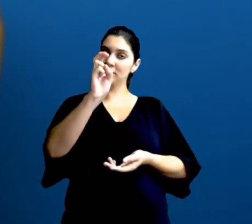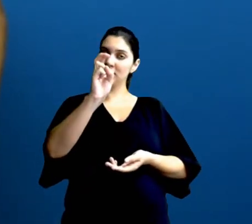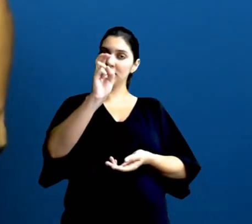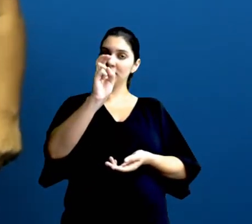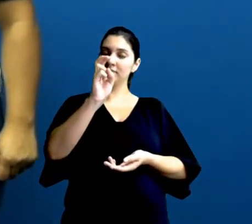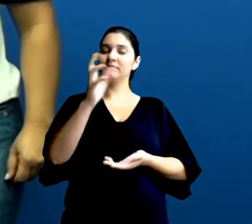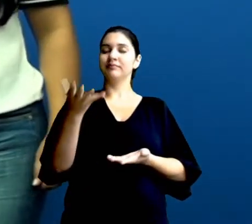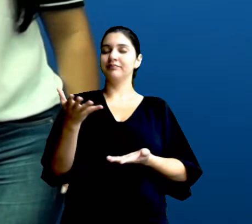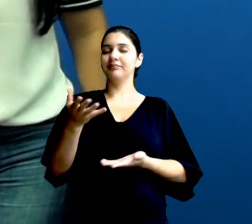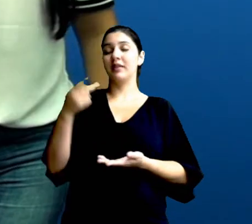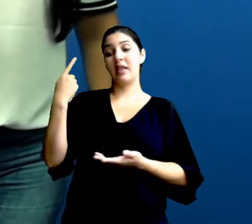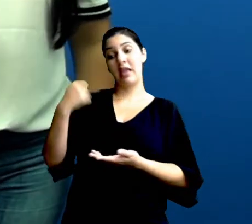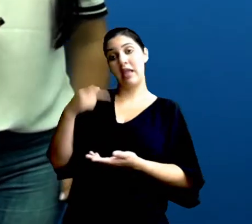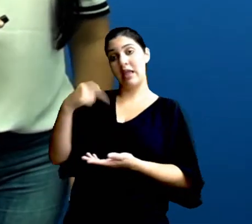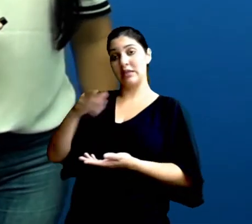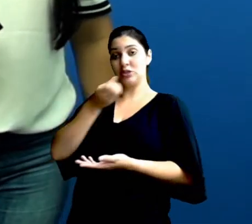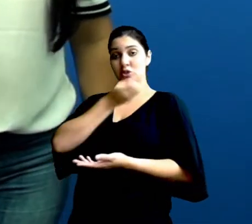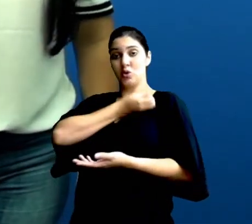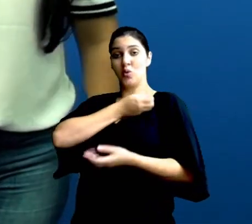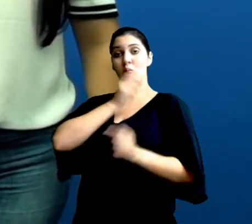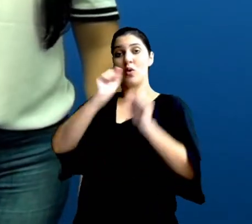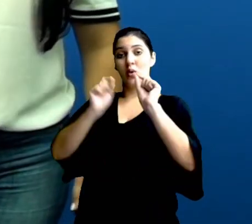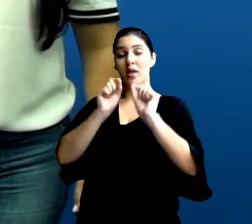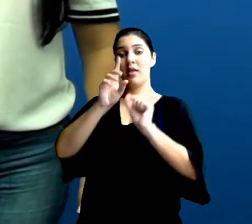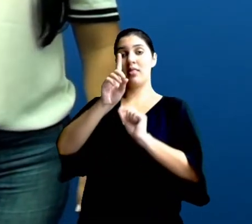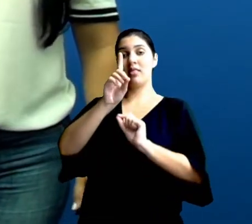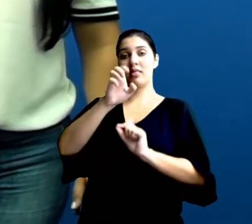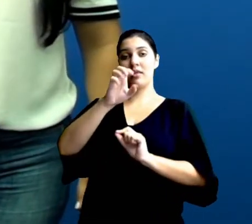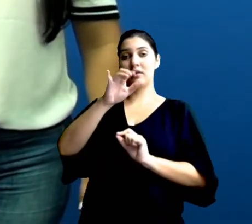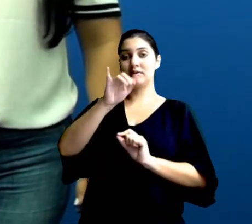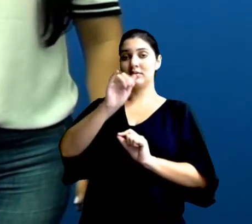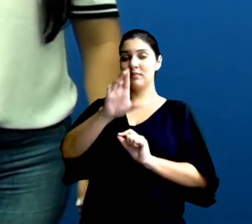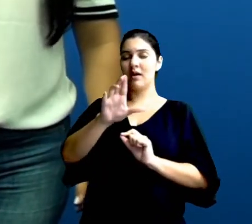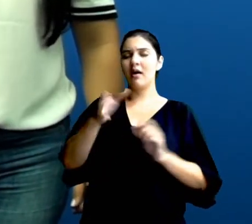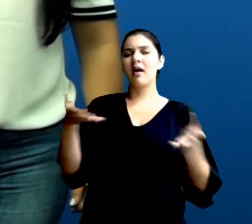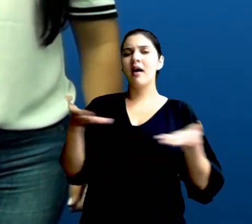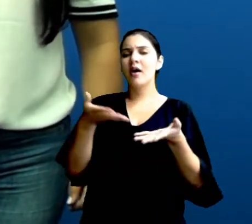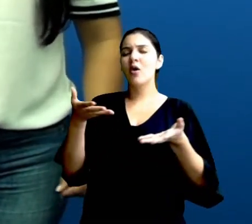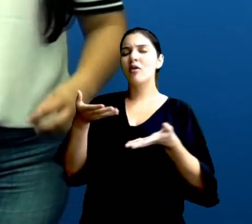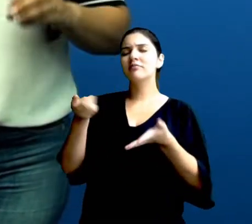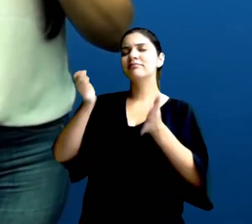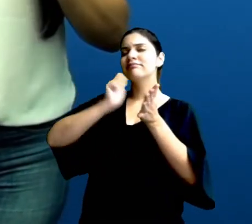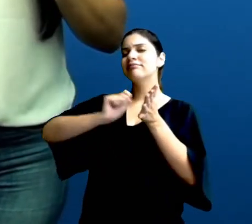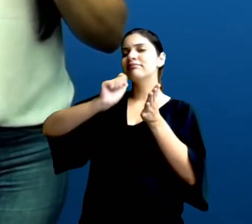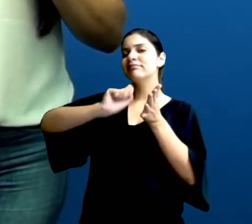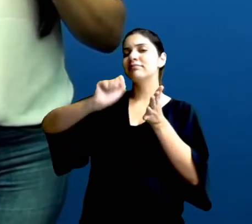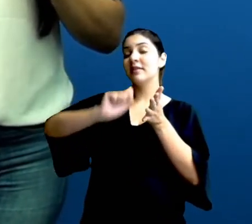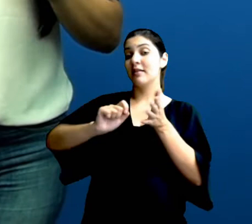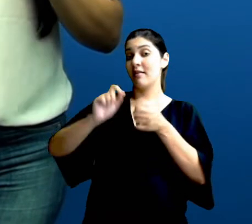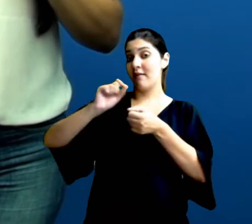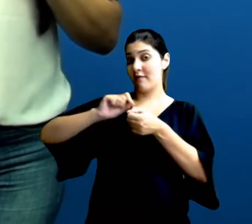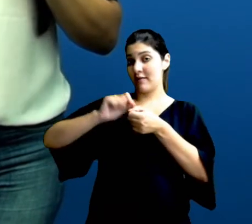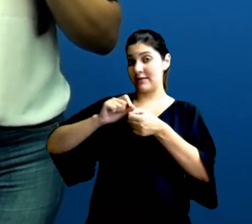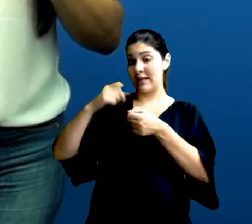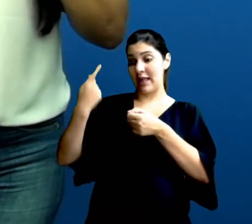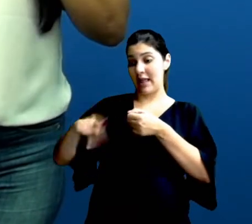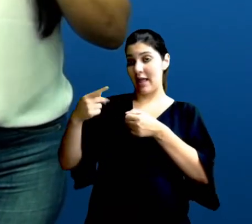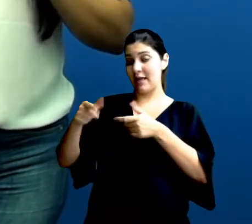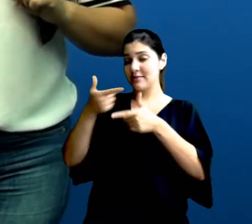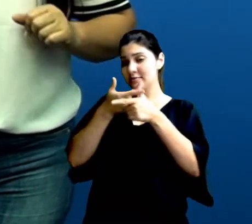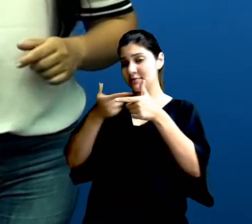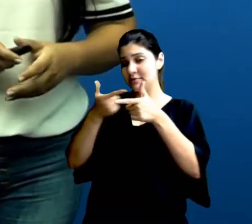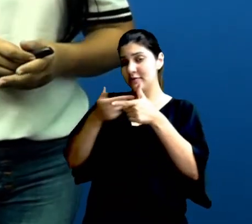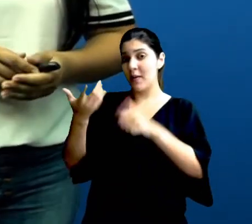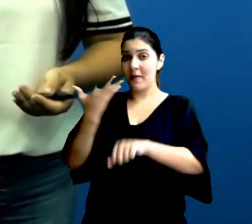0,5, que é esse número decimal. Agora, vamos para o quadro, vamos fazer essa divisão bem na